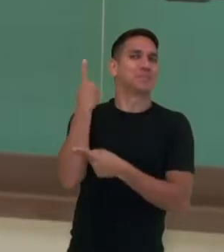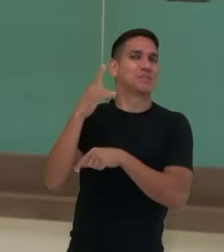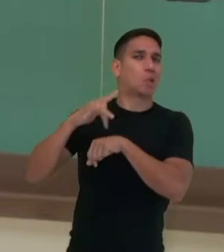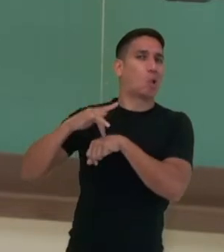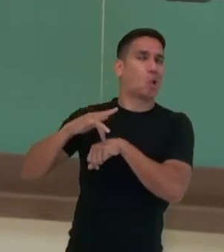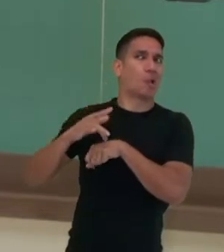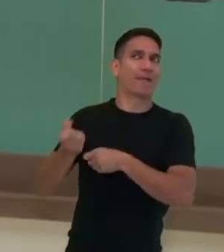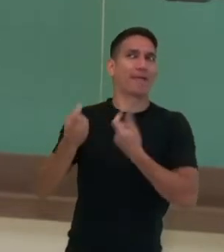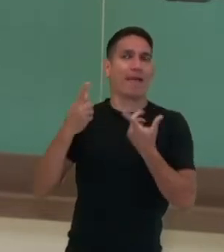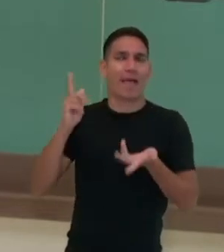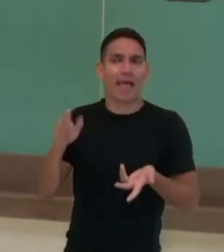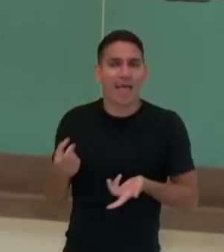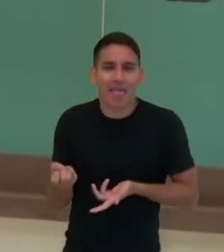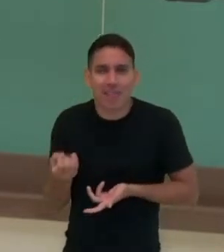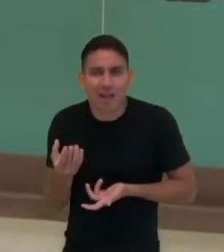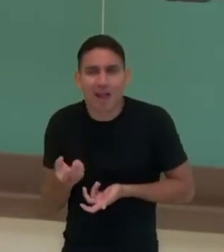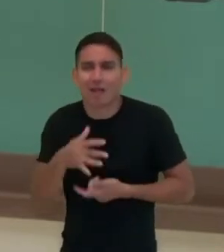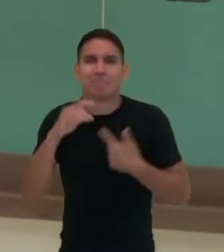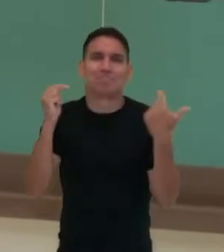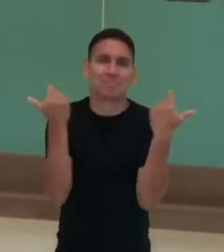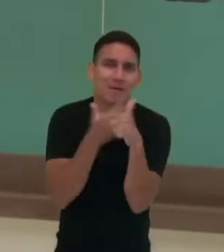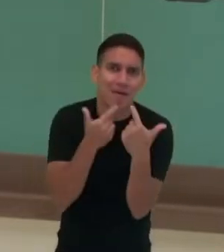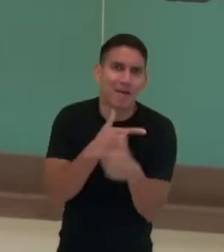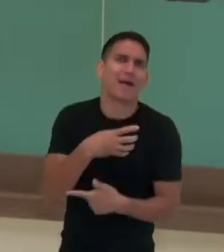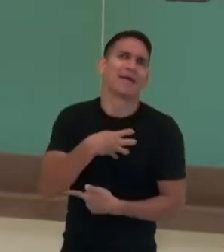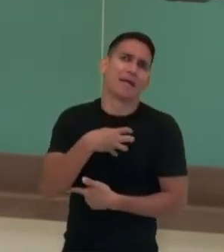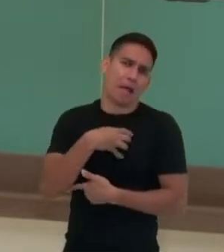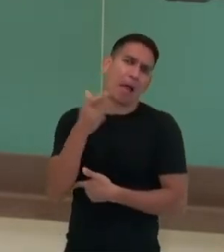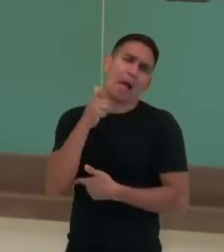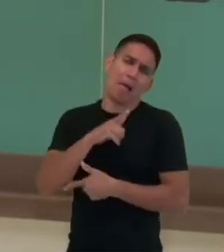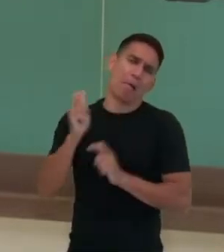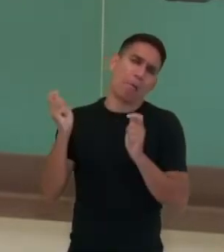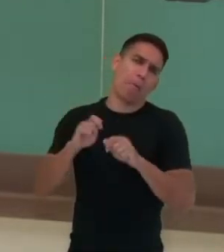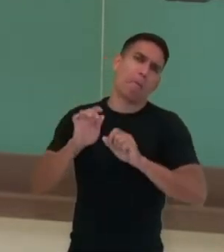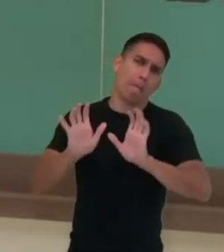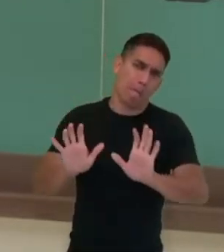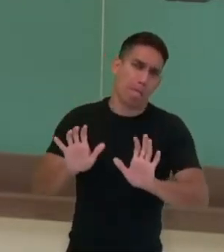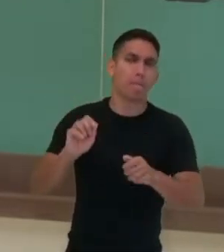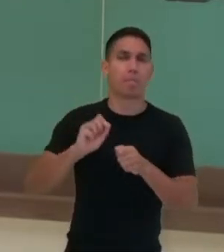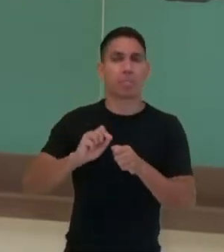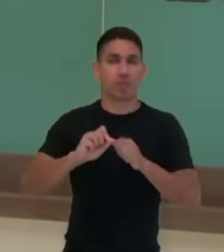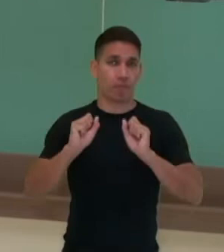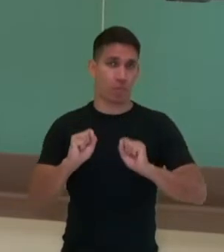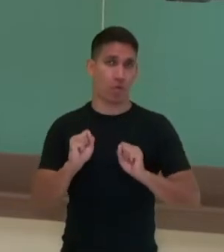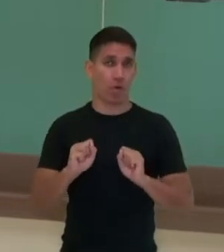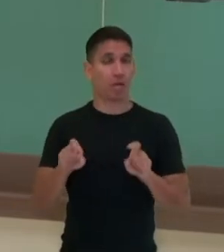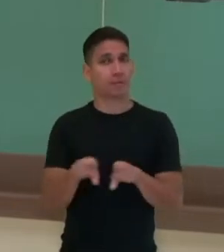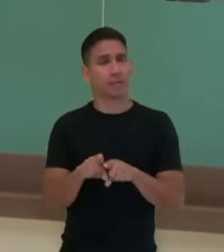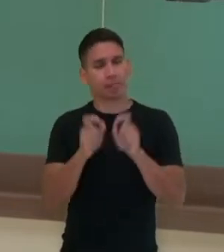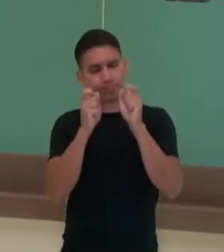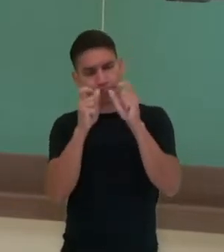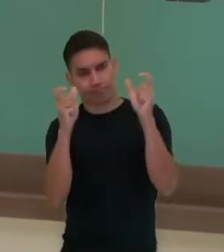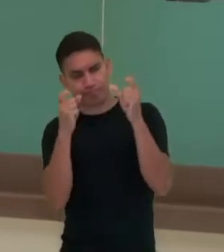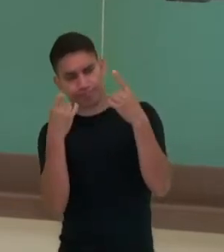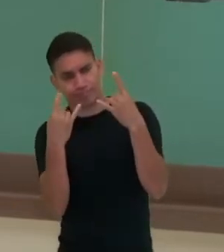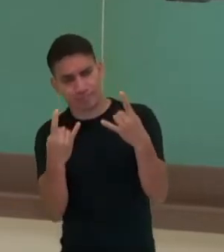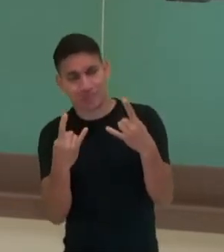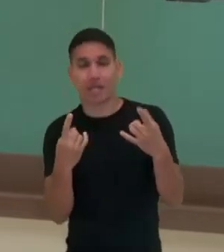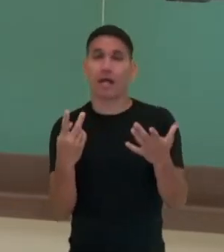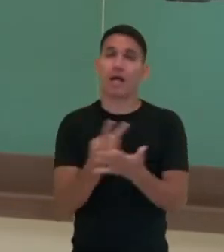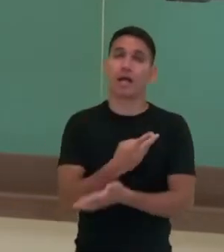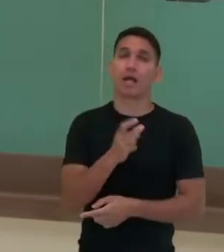fatos inusitados, engraçados, né? Que chamam a atenção de alguma forma, né? E acabam,